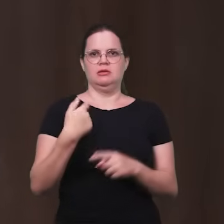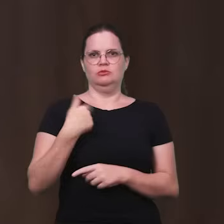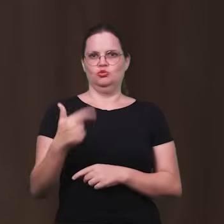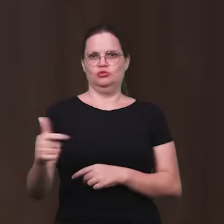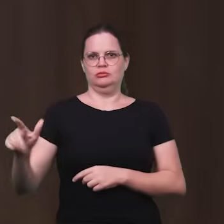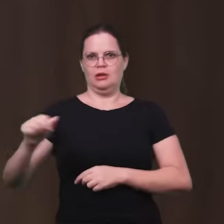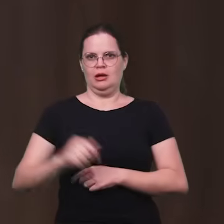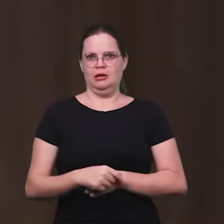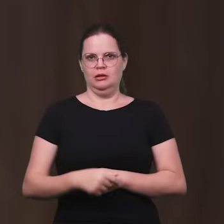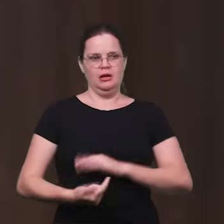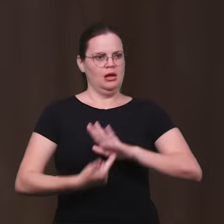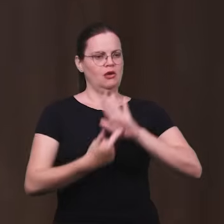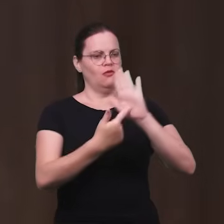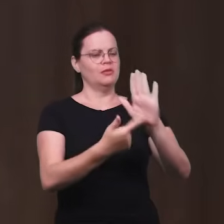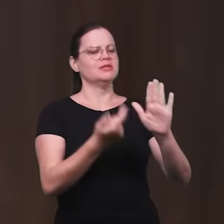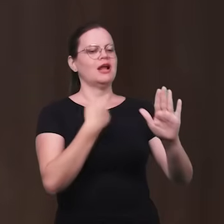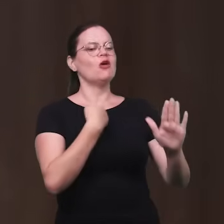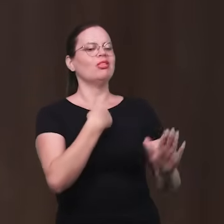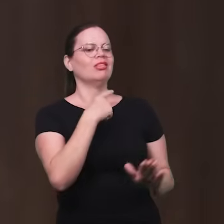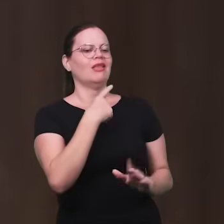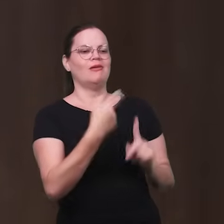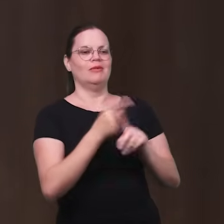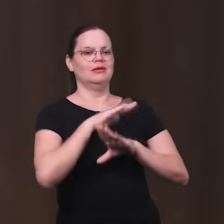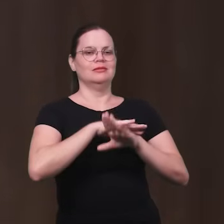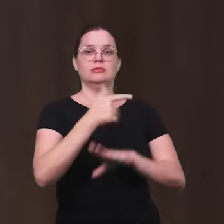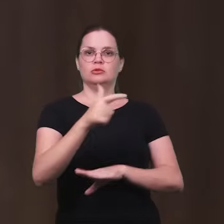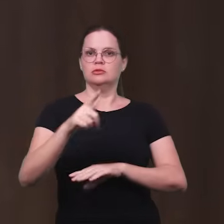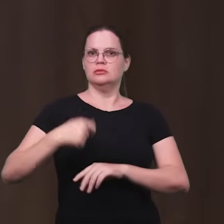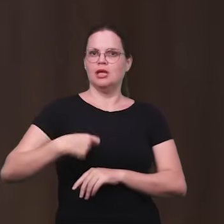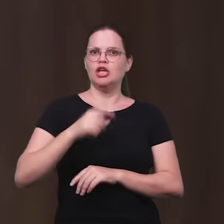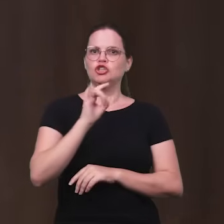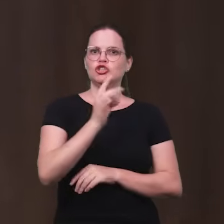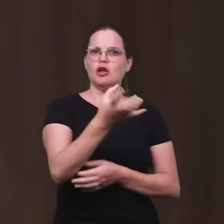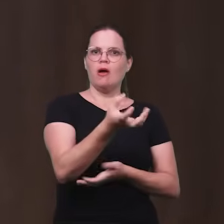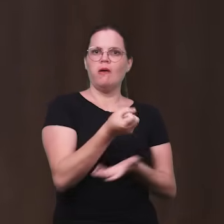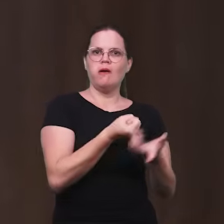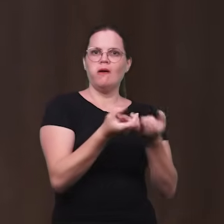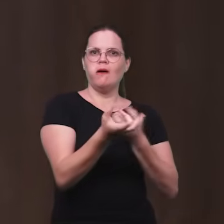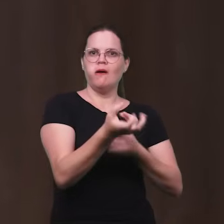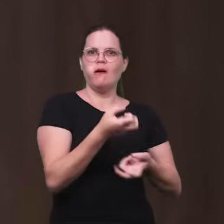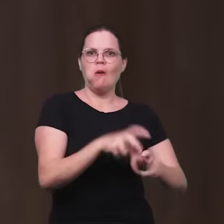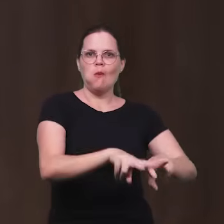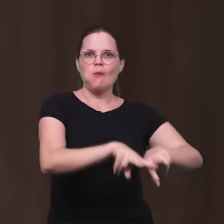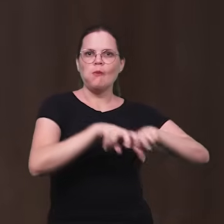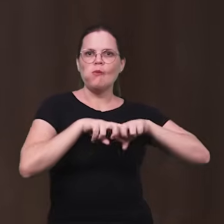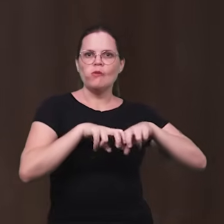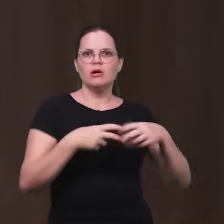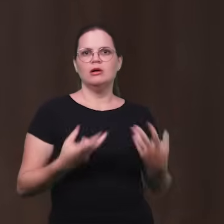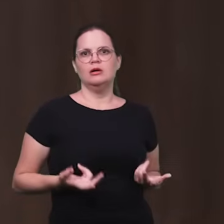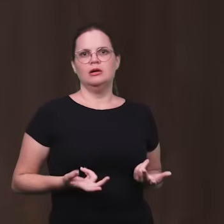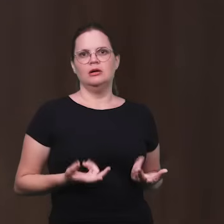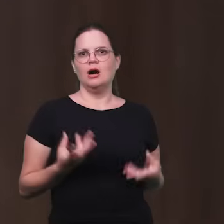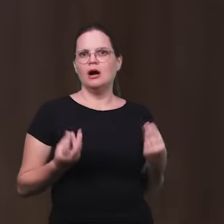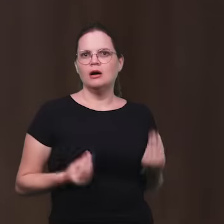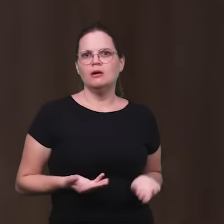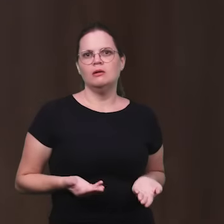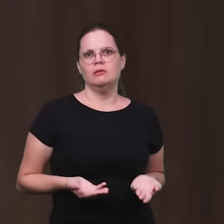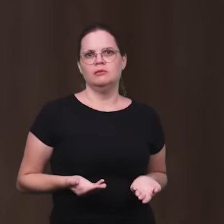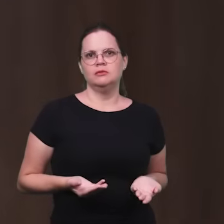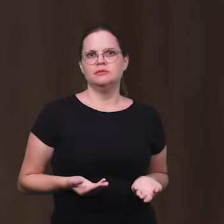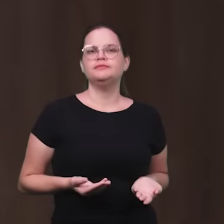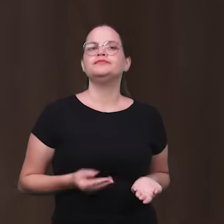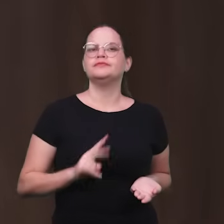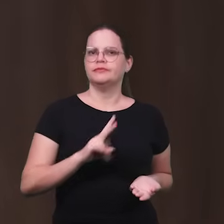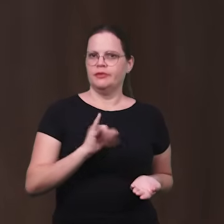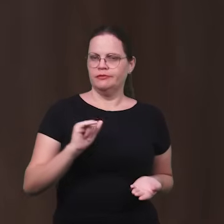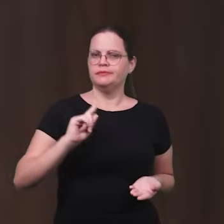não é aquilo e mandando números para poder sempre estar ganhando, sempre estar em Exatamente. vantagem, isso uma hora vai